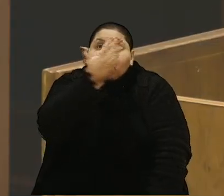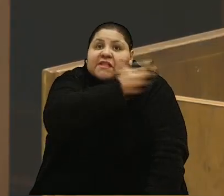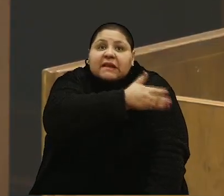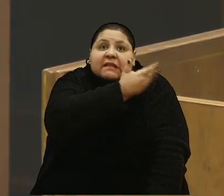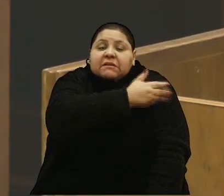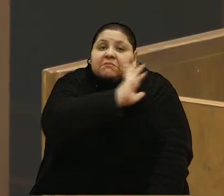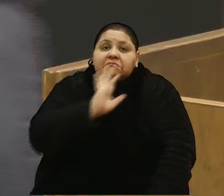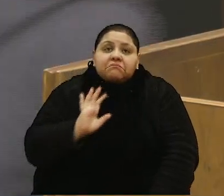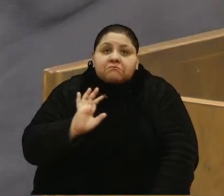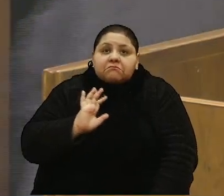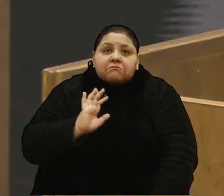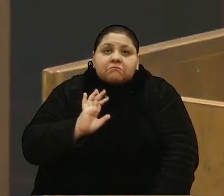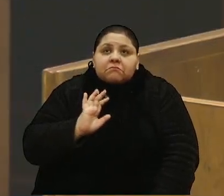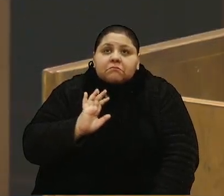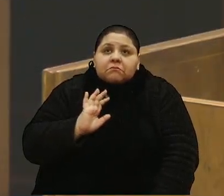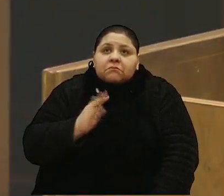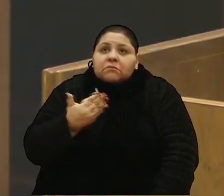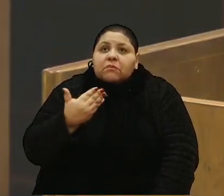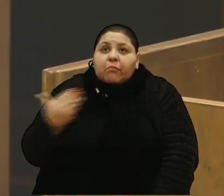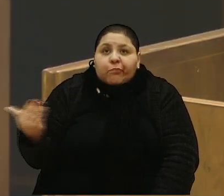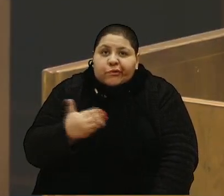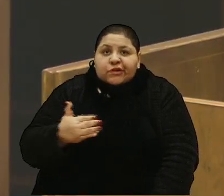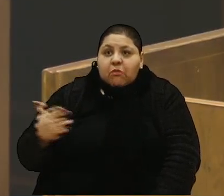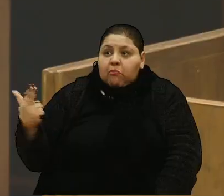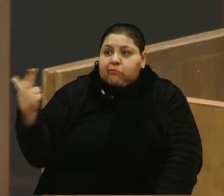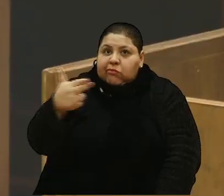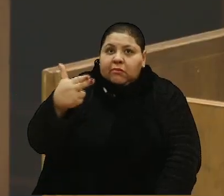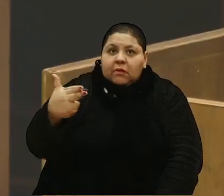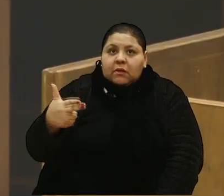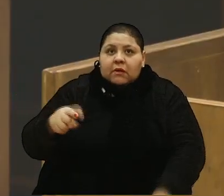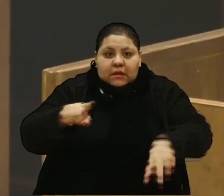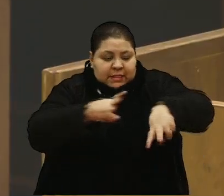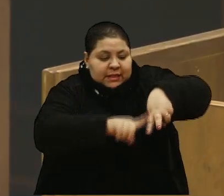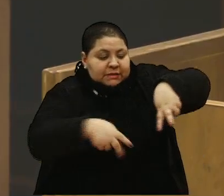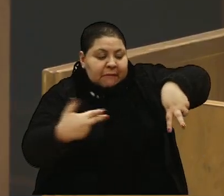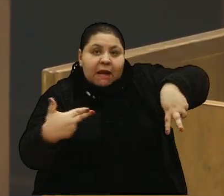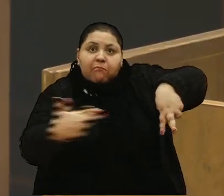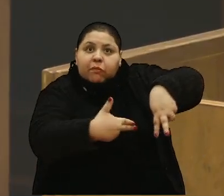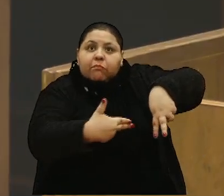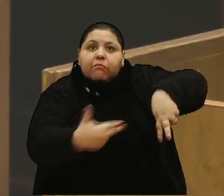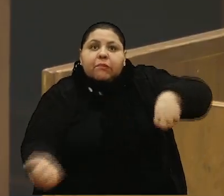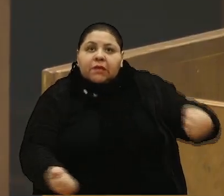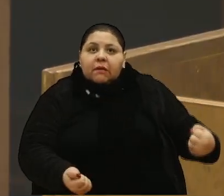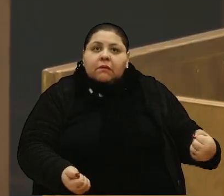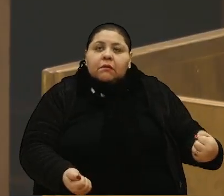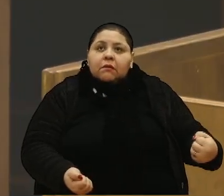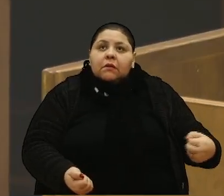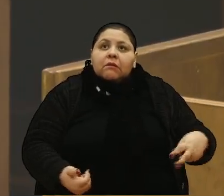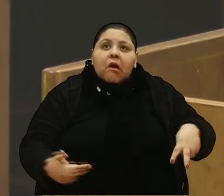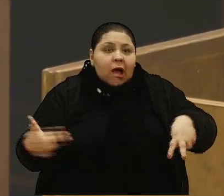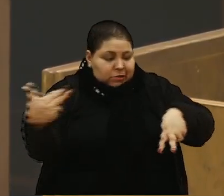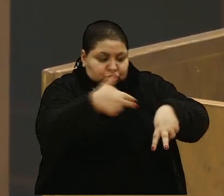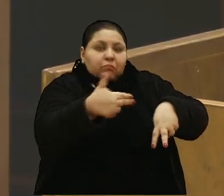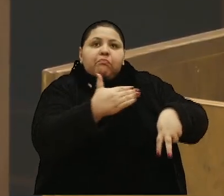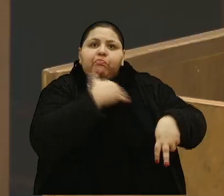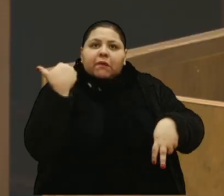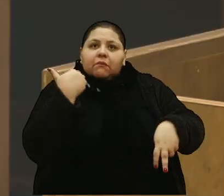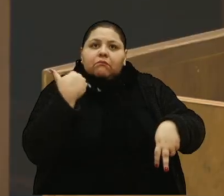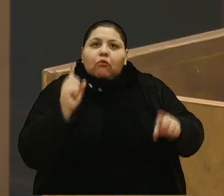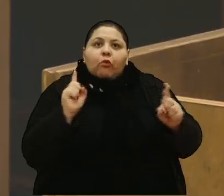é, que podia ter atirado nas pernas, meu presidente, atirou para matar. Uma parte,